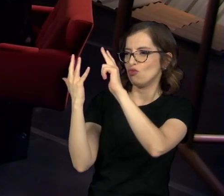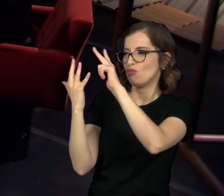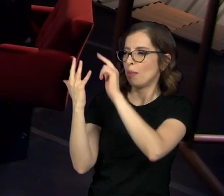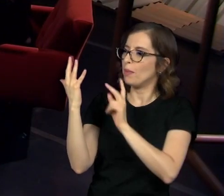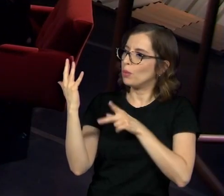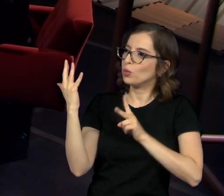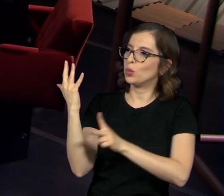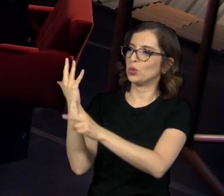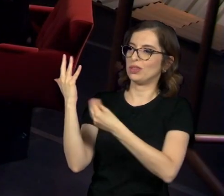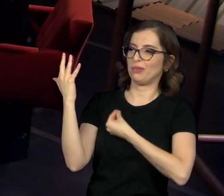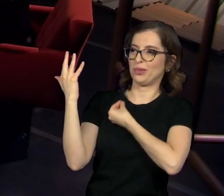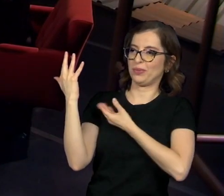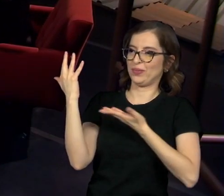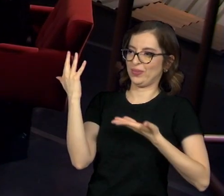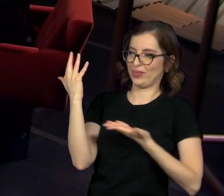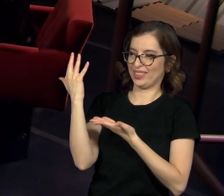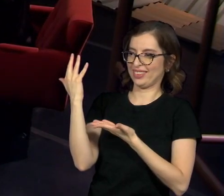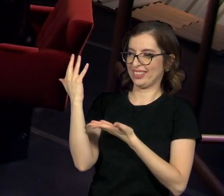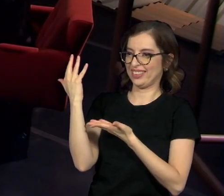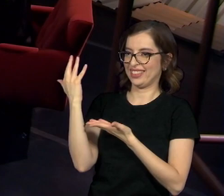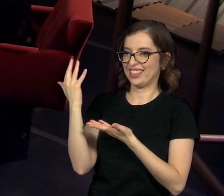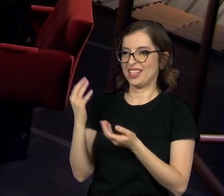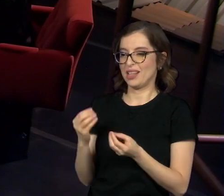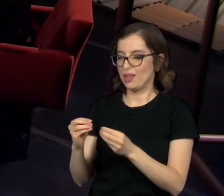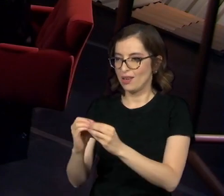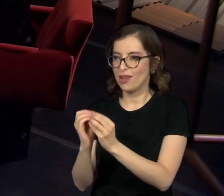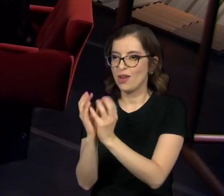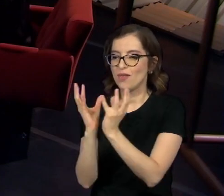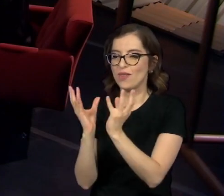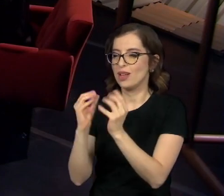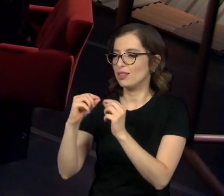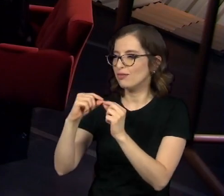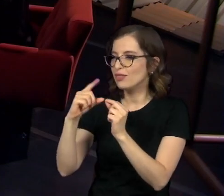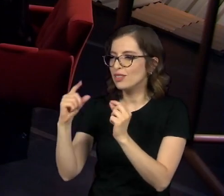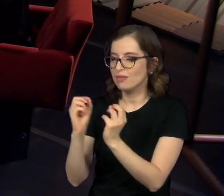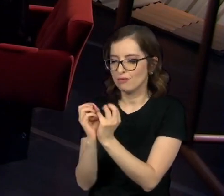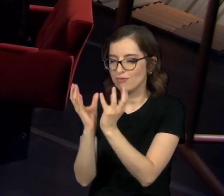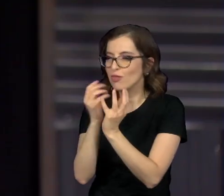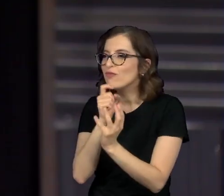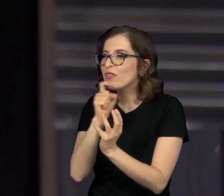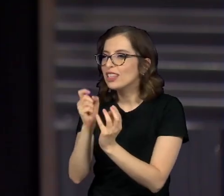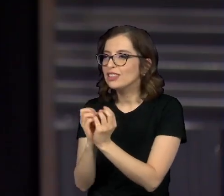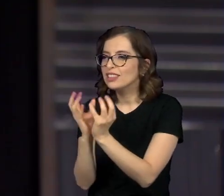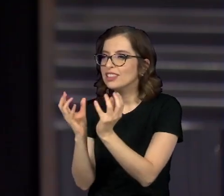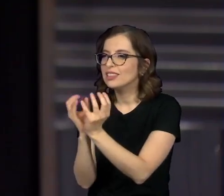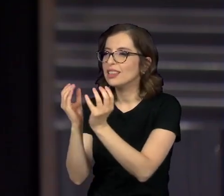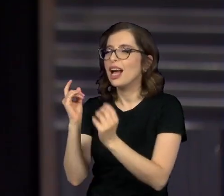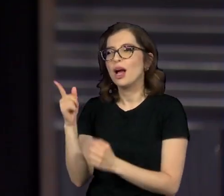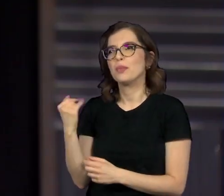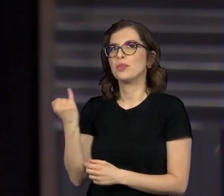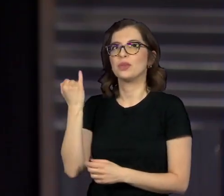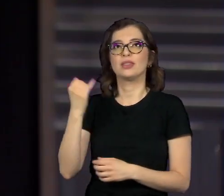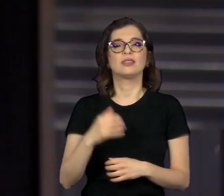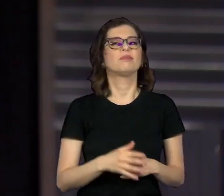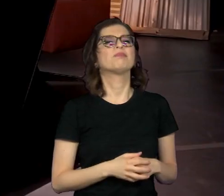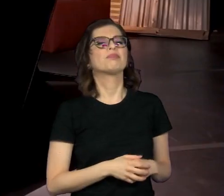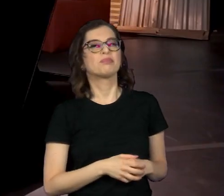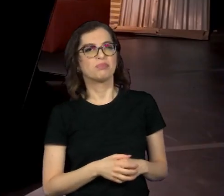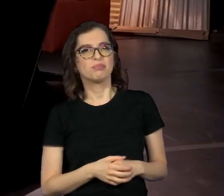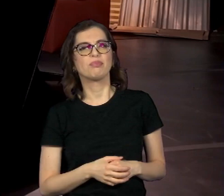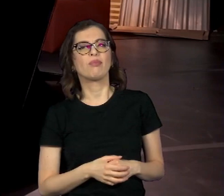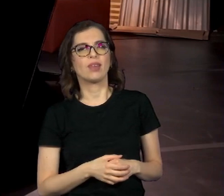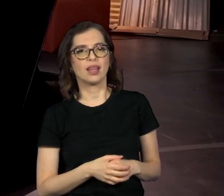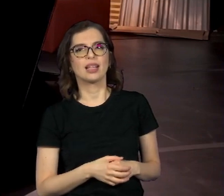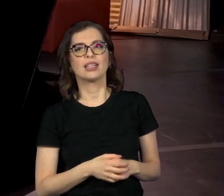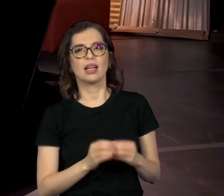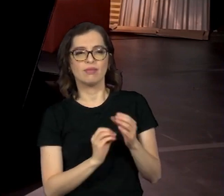vegetais também, é importante para a minha solidez, para a minha sobrevivência. Você tem algum namoro especial com alguma planta? Eu